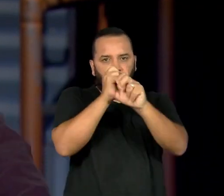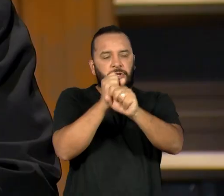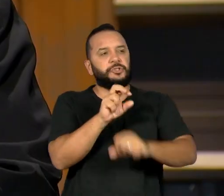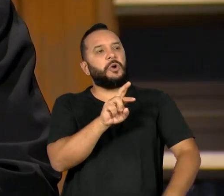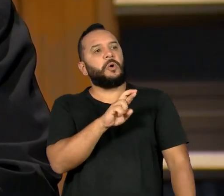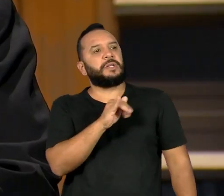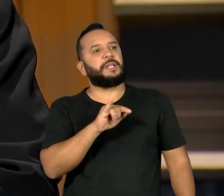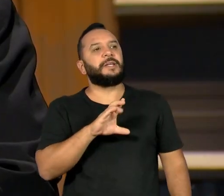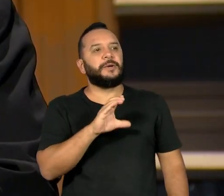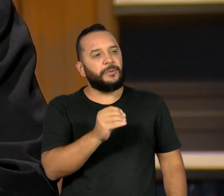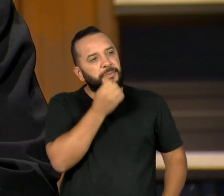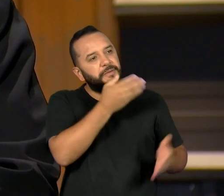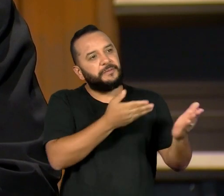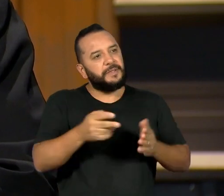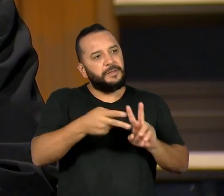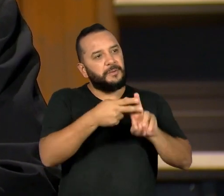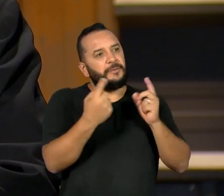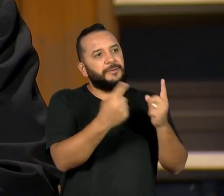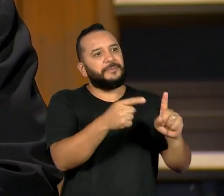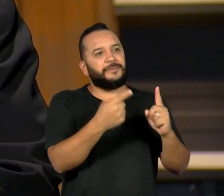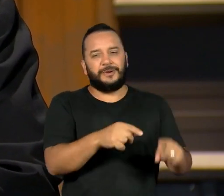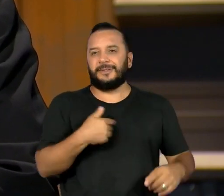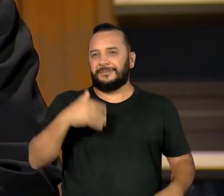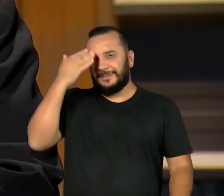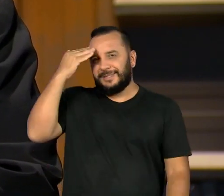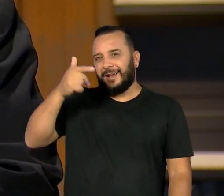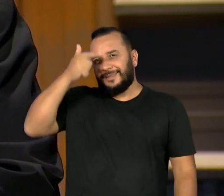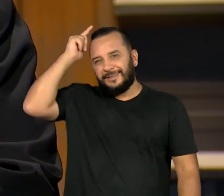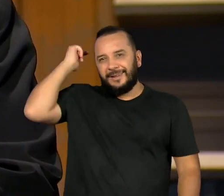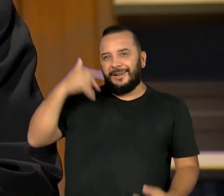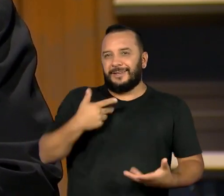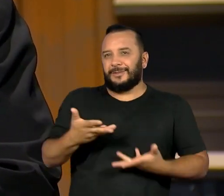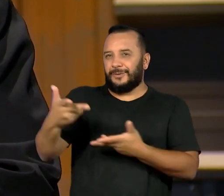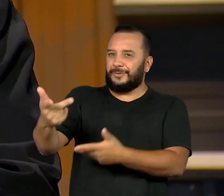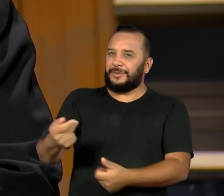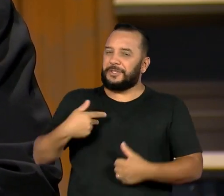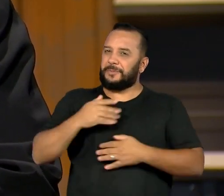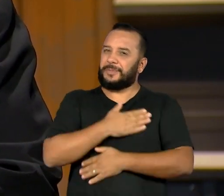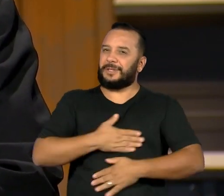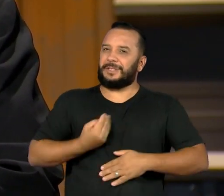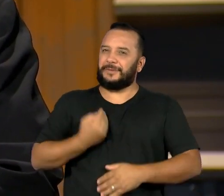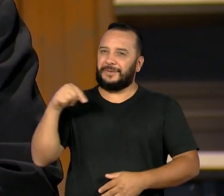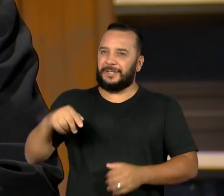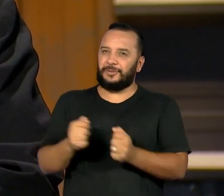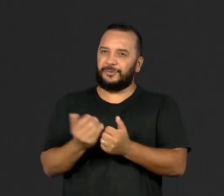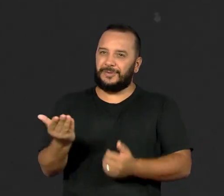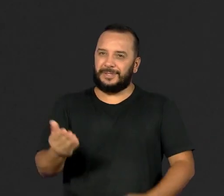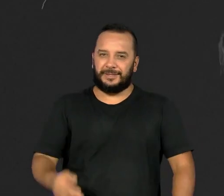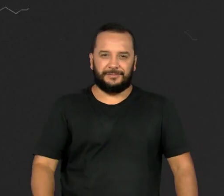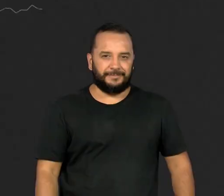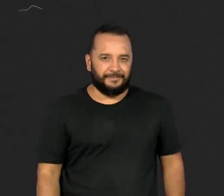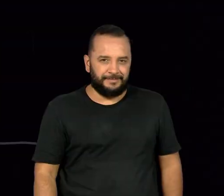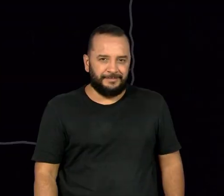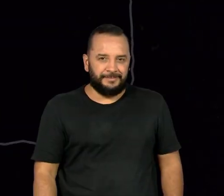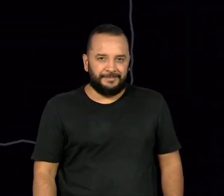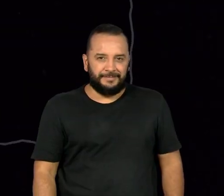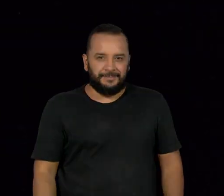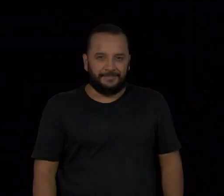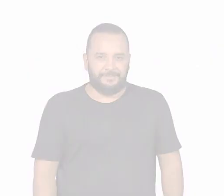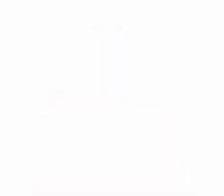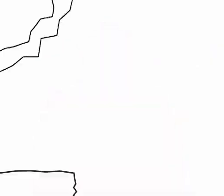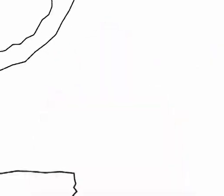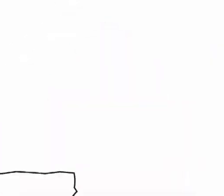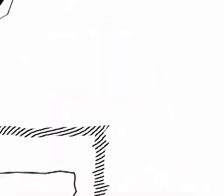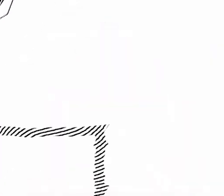Mendes, seja bem-vindo ao Provoca. Etas, obrigado pelo convite. Que prazer estar aqui com você.